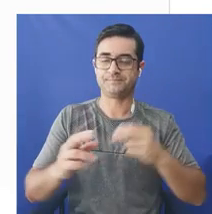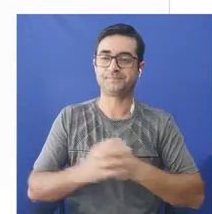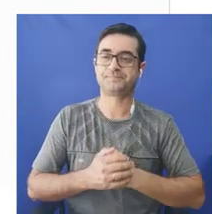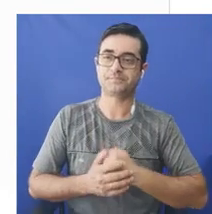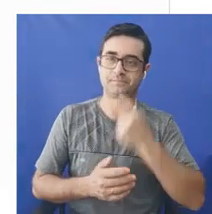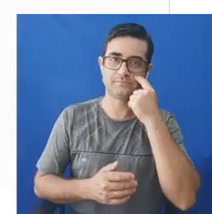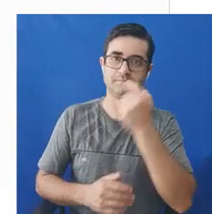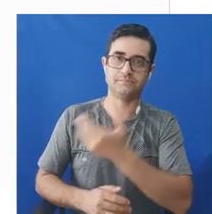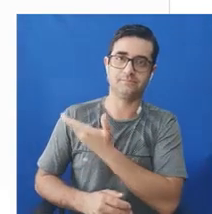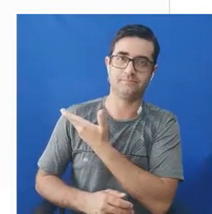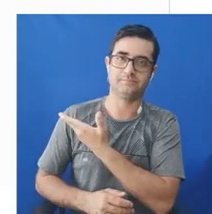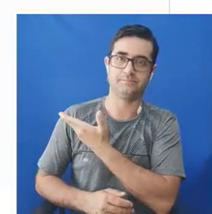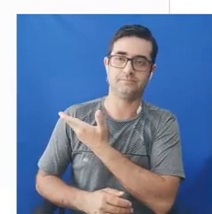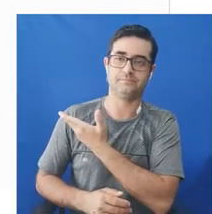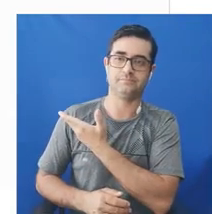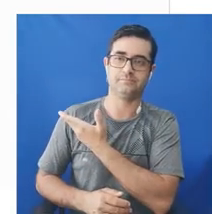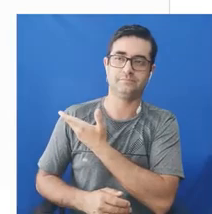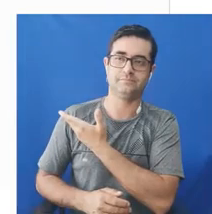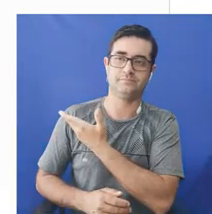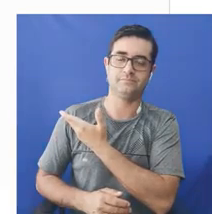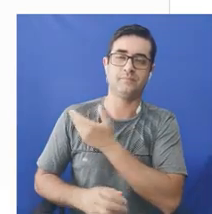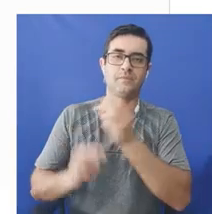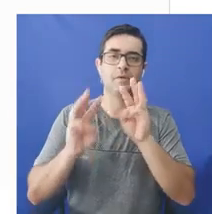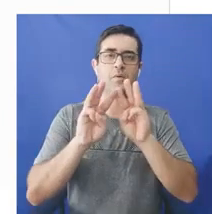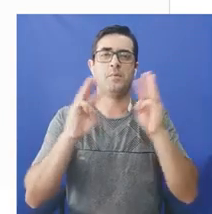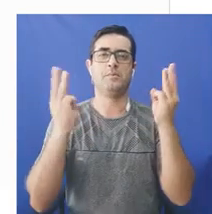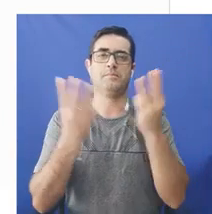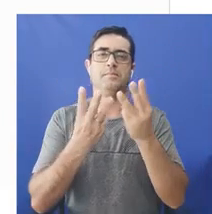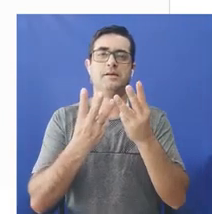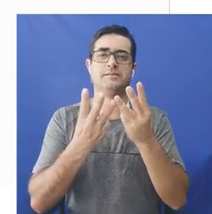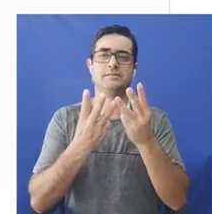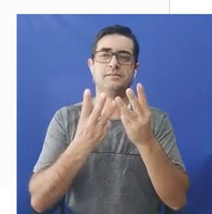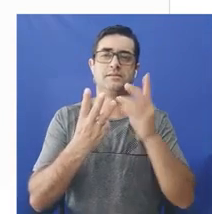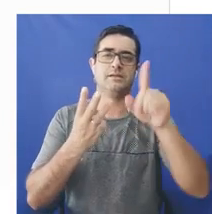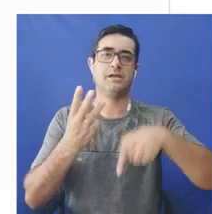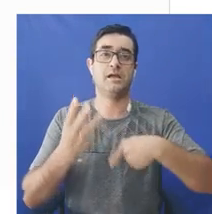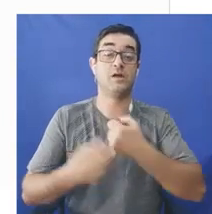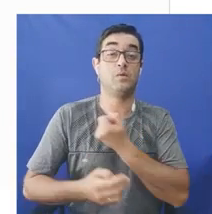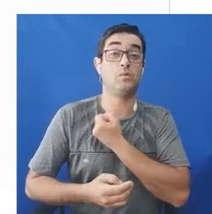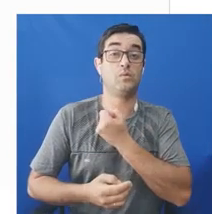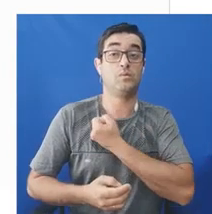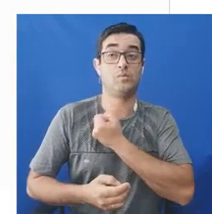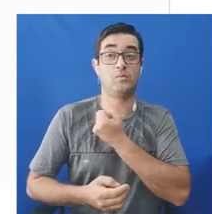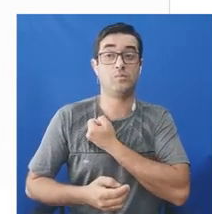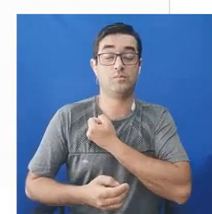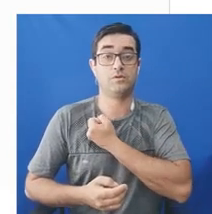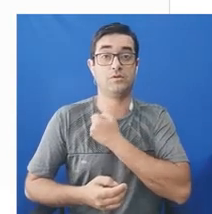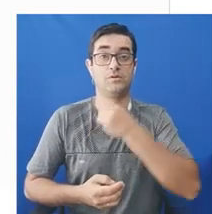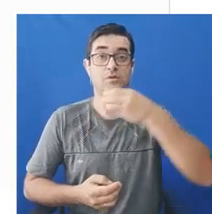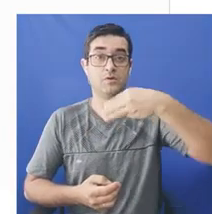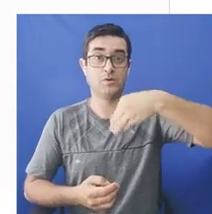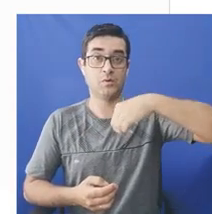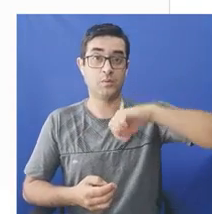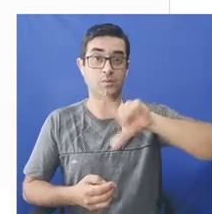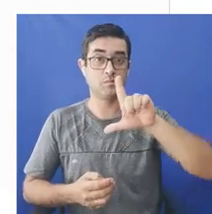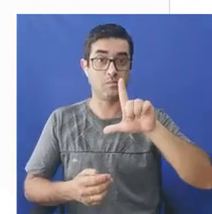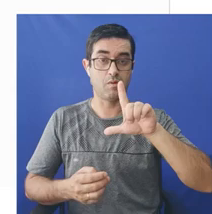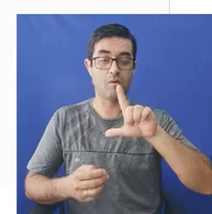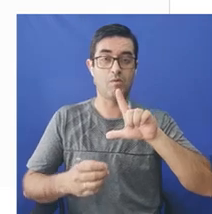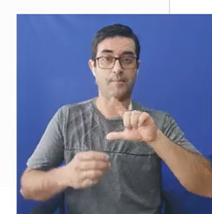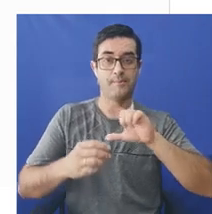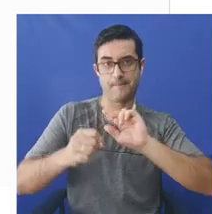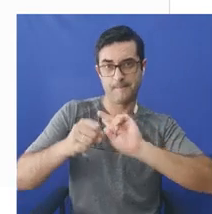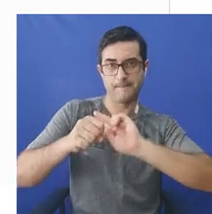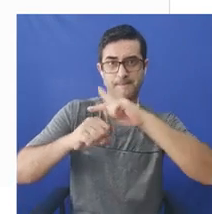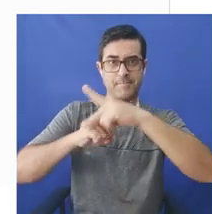Olha só. A massa de uma espécie é o número de mols, ou seja, o